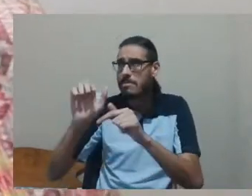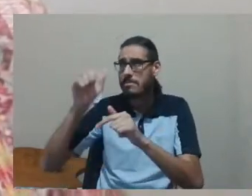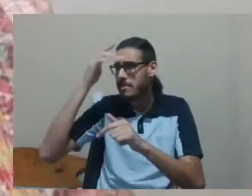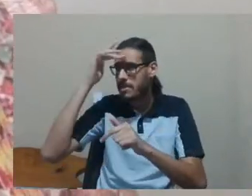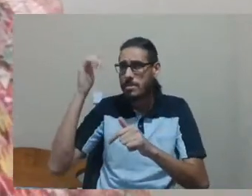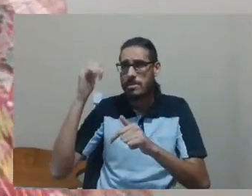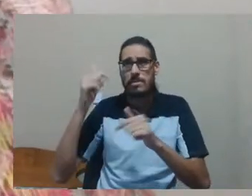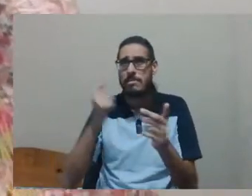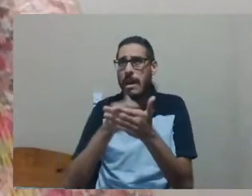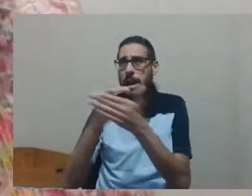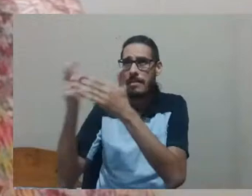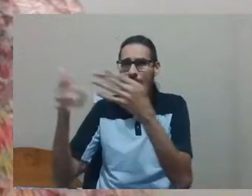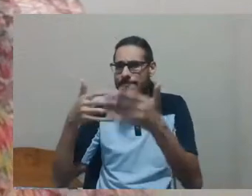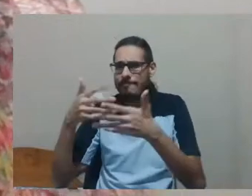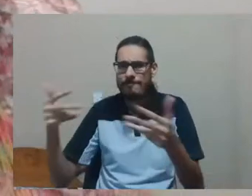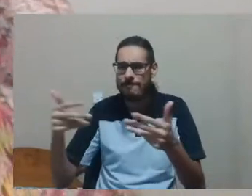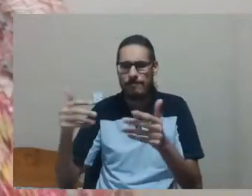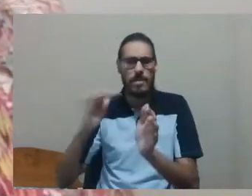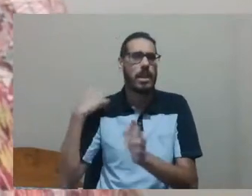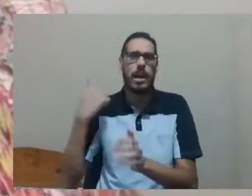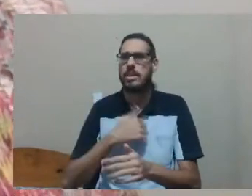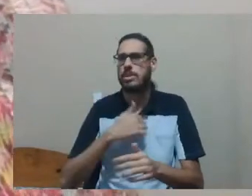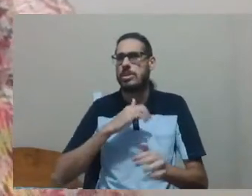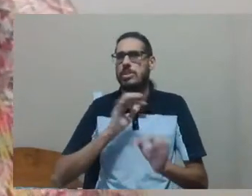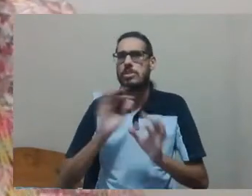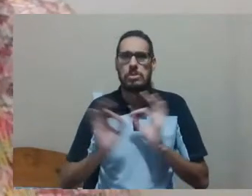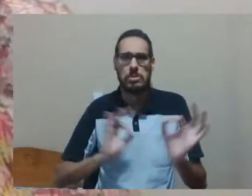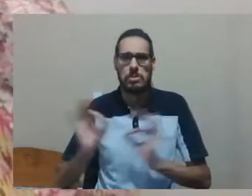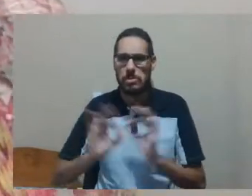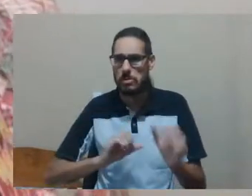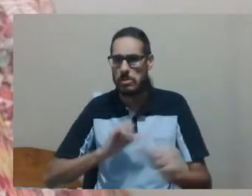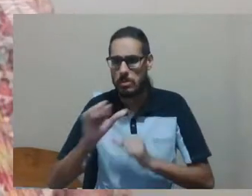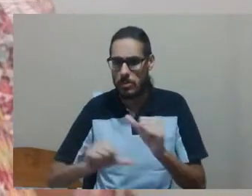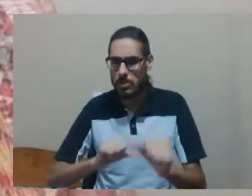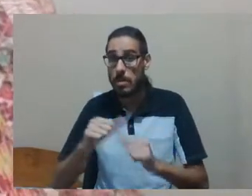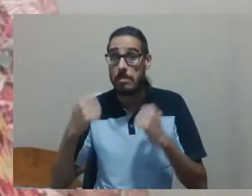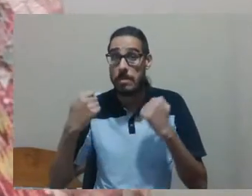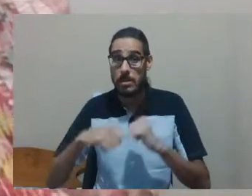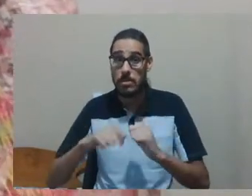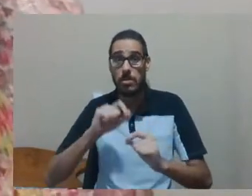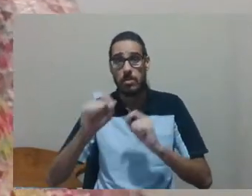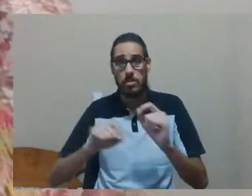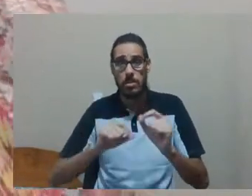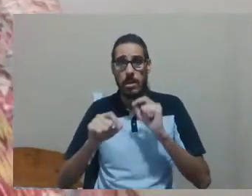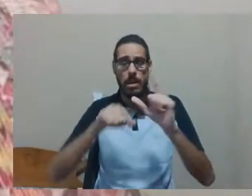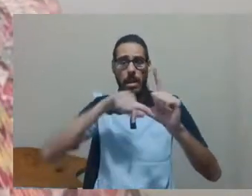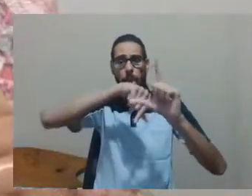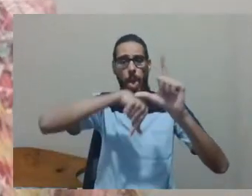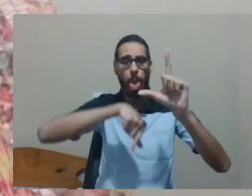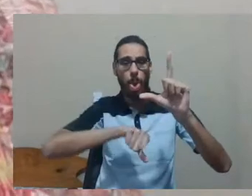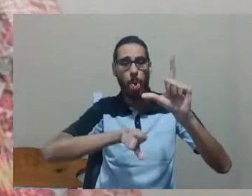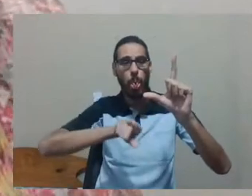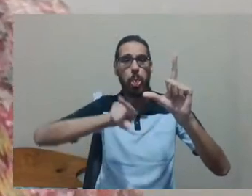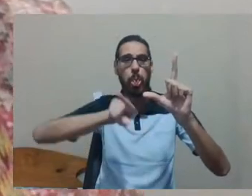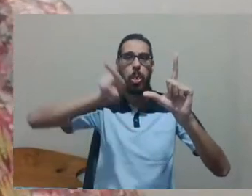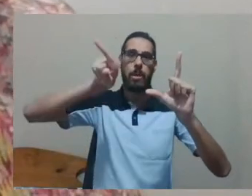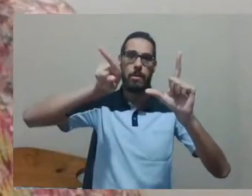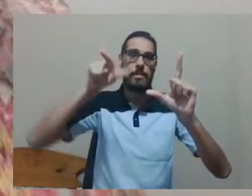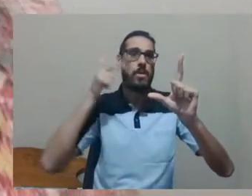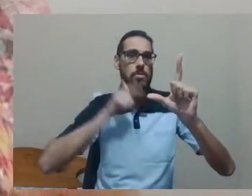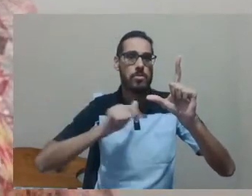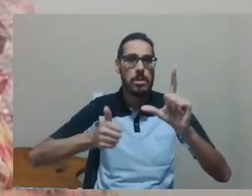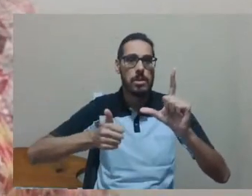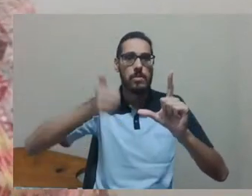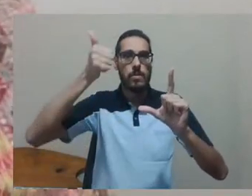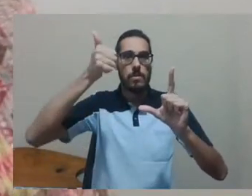reorganizar, nós tivemos que passar ela para o verde, para que ela pudesse dar superávit. E o superávit da